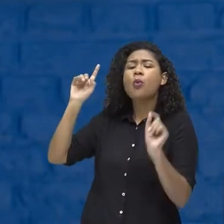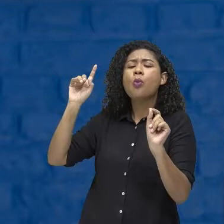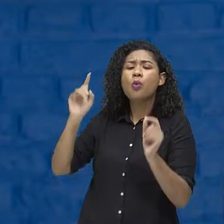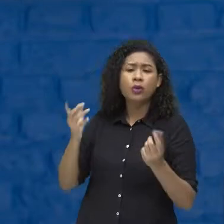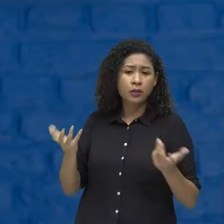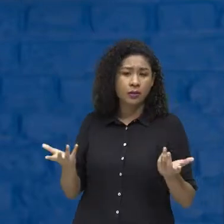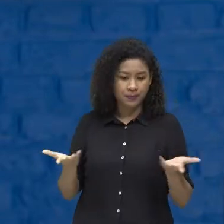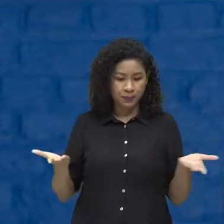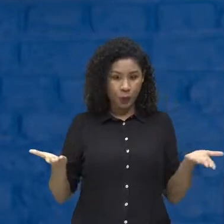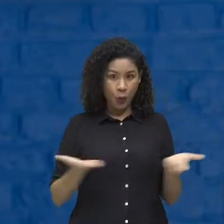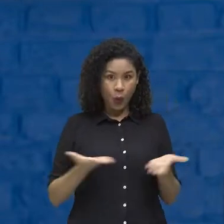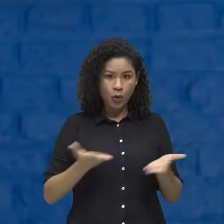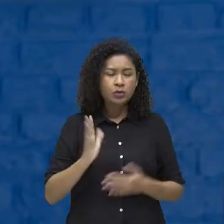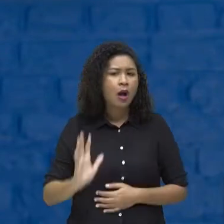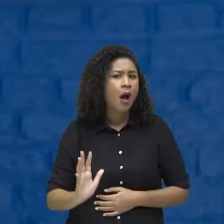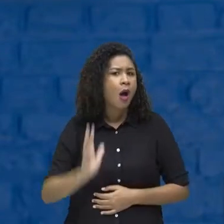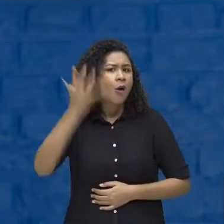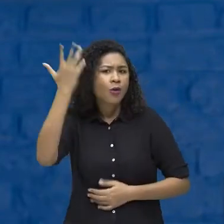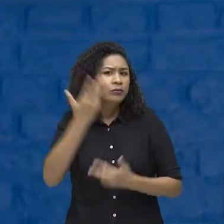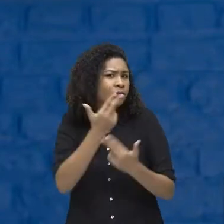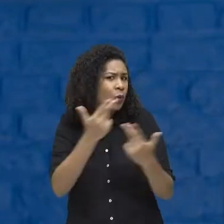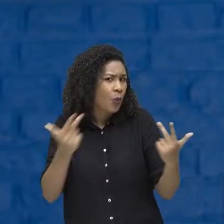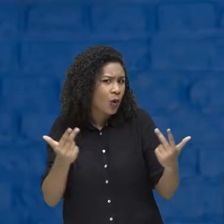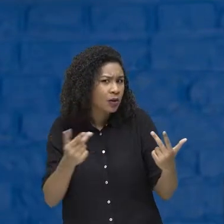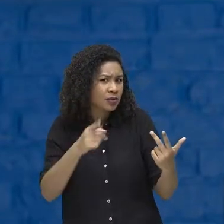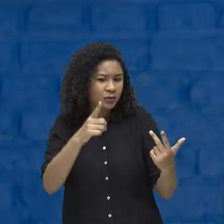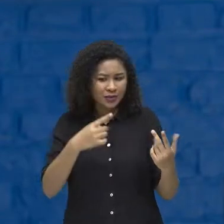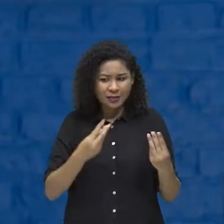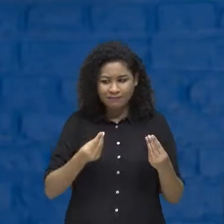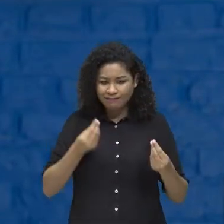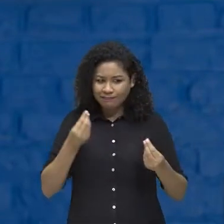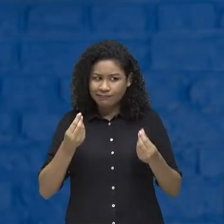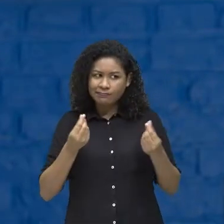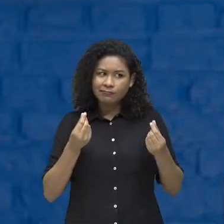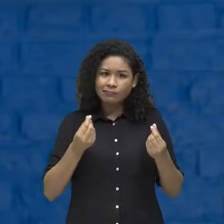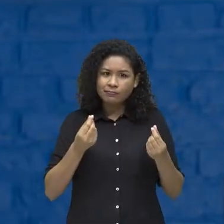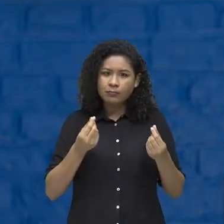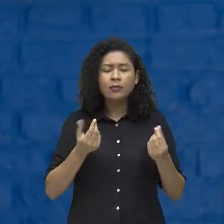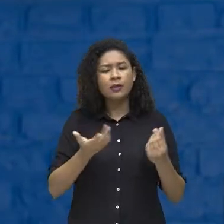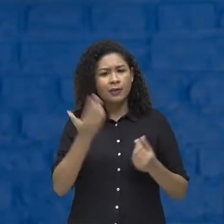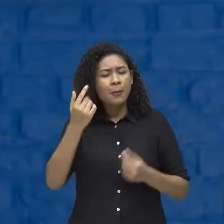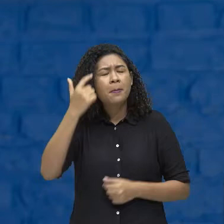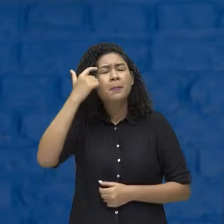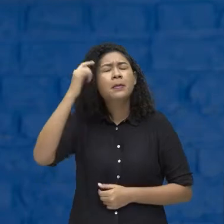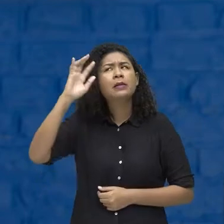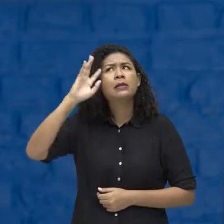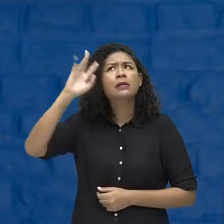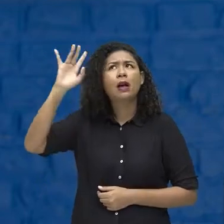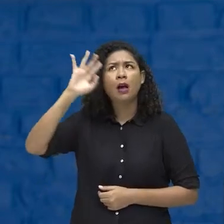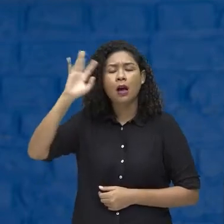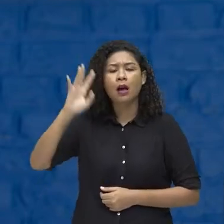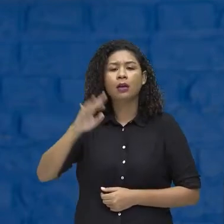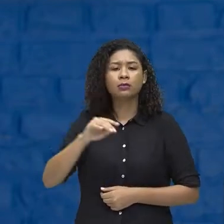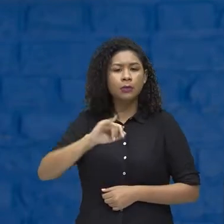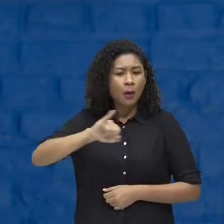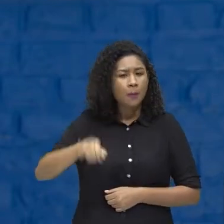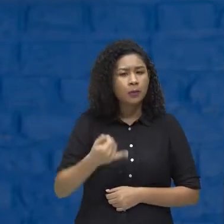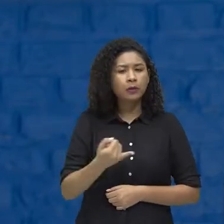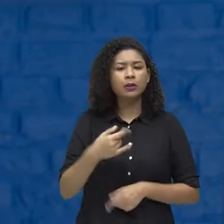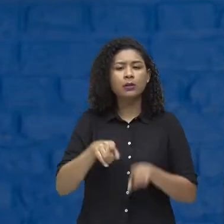está te chamando a atenção? Vai pensando sobre isso. Enquanto você pensa, eu peço que você vá